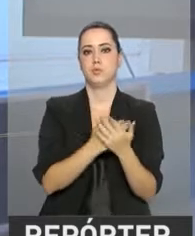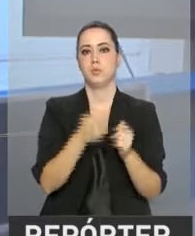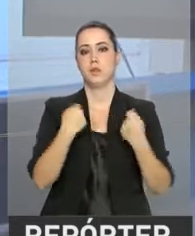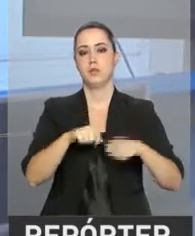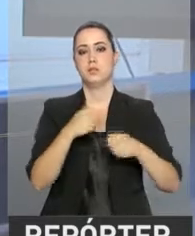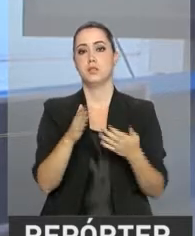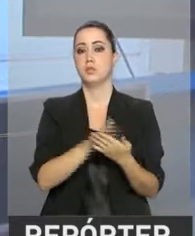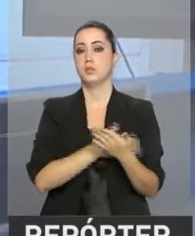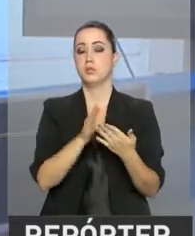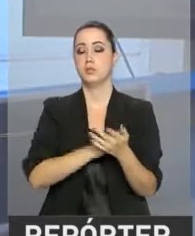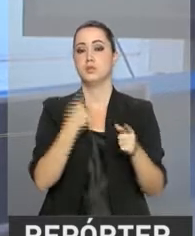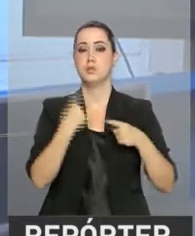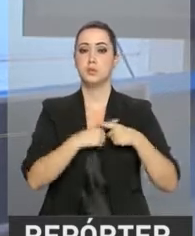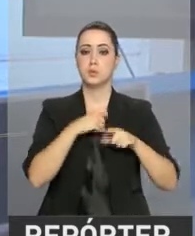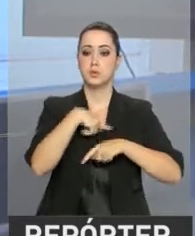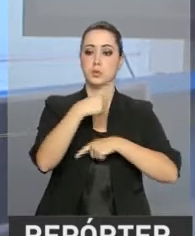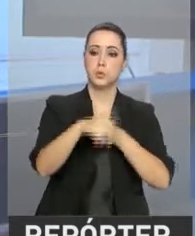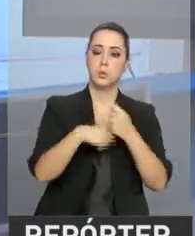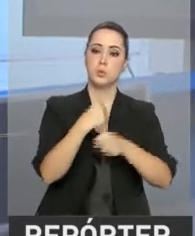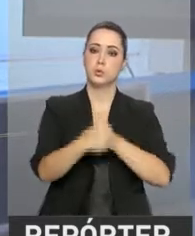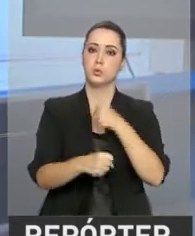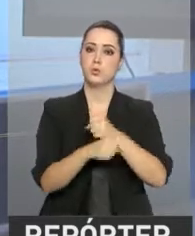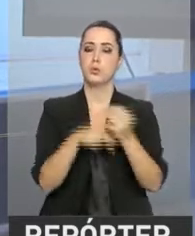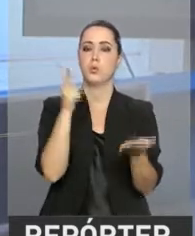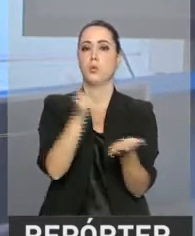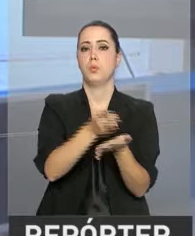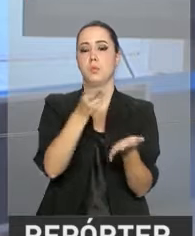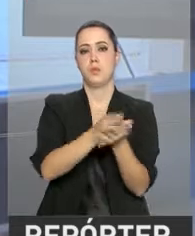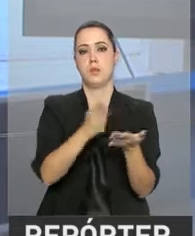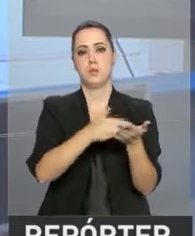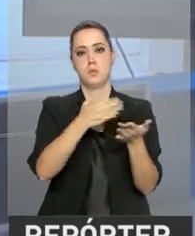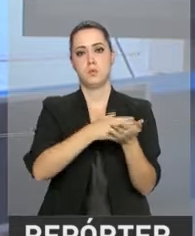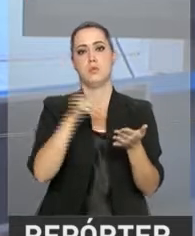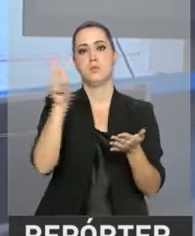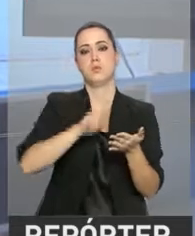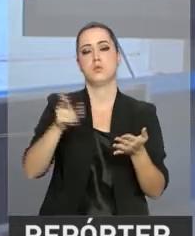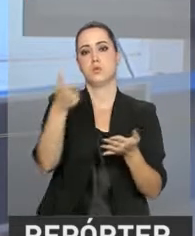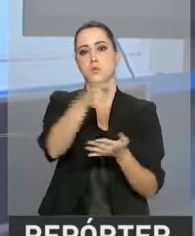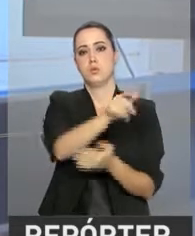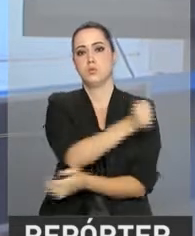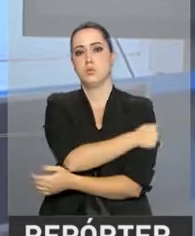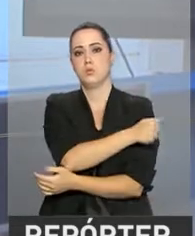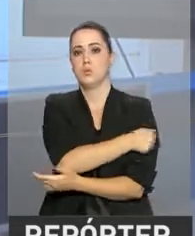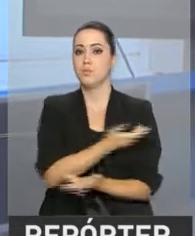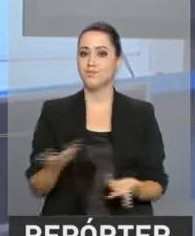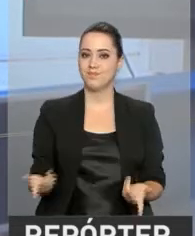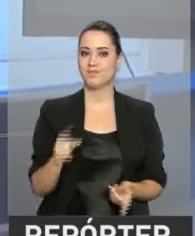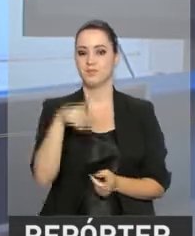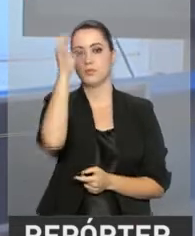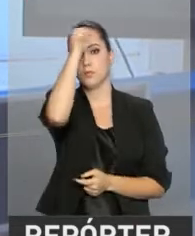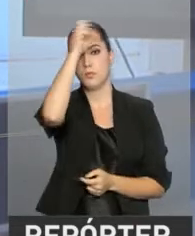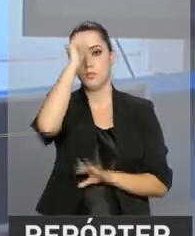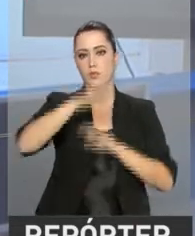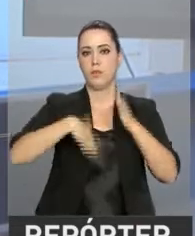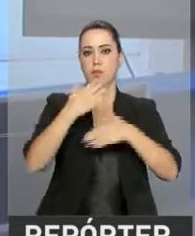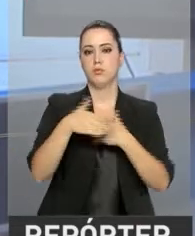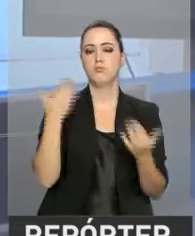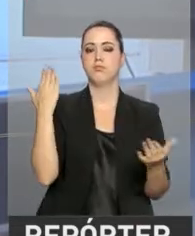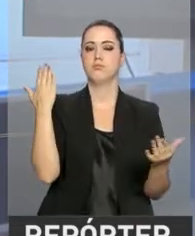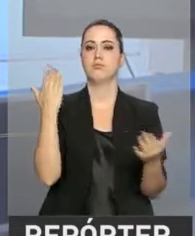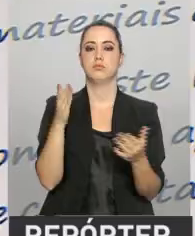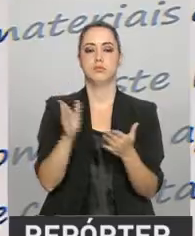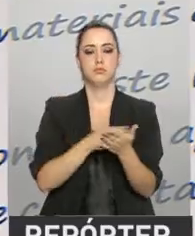os livros isso porque no ano que vem a mesma obra vai ser utilizada por outro aluno ou aluna uma aprendizagem que vai além dos